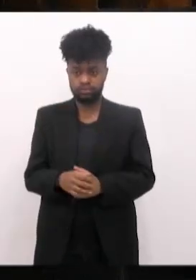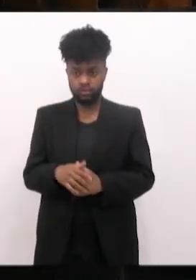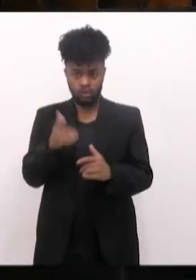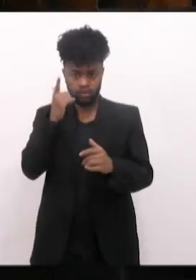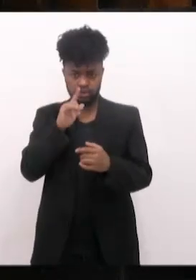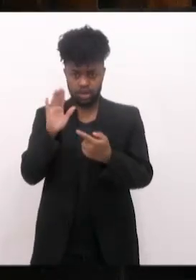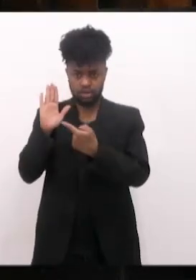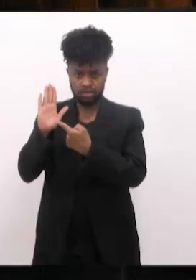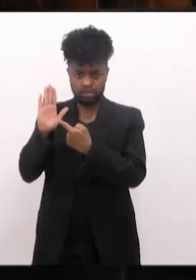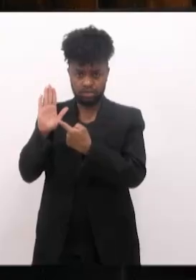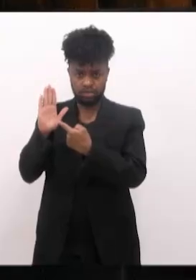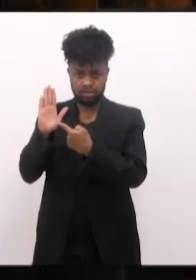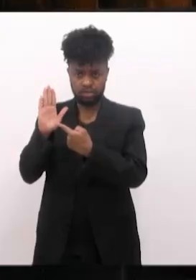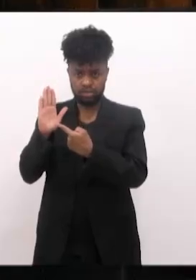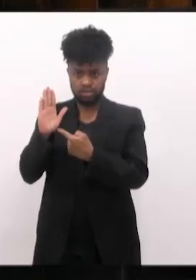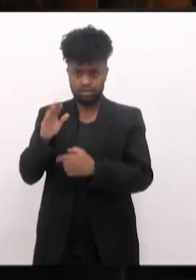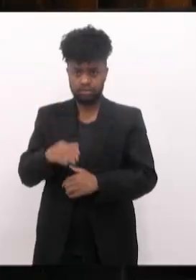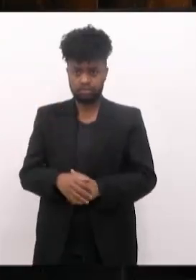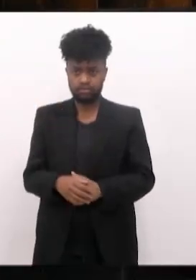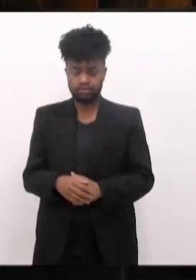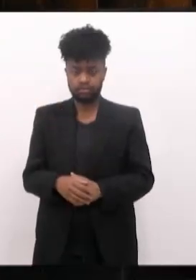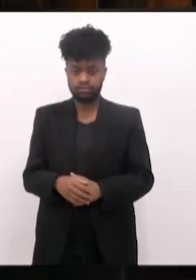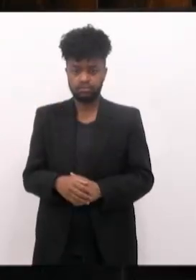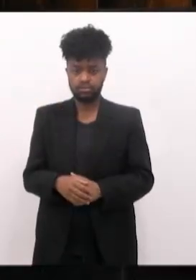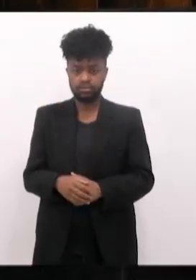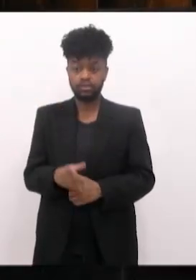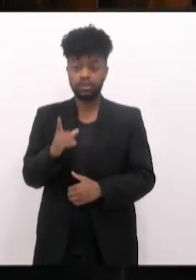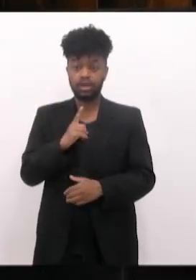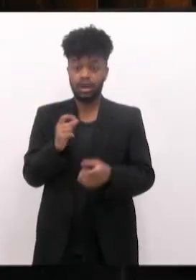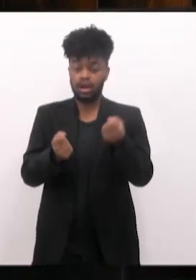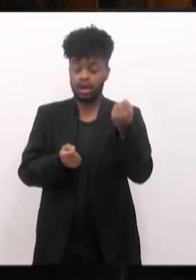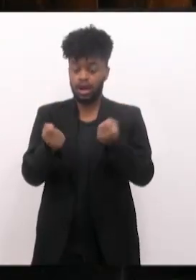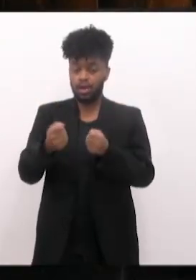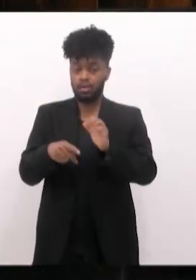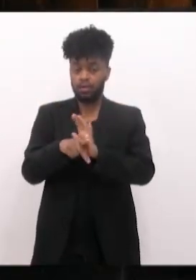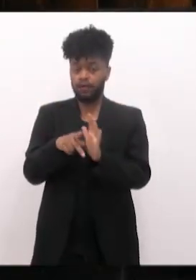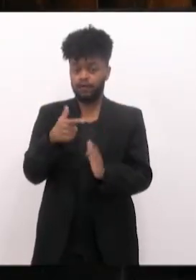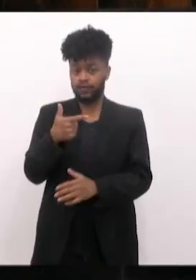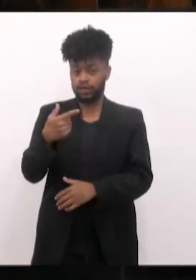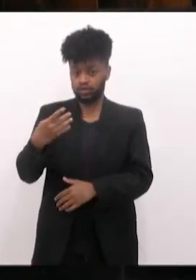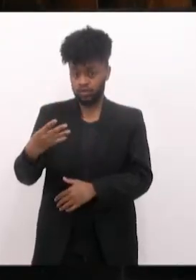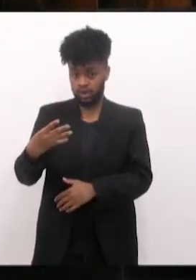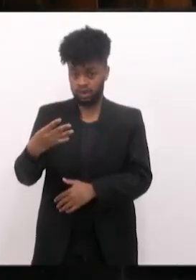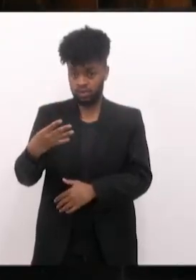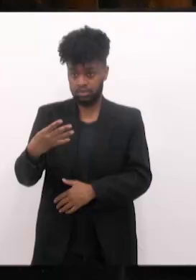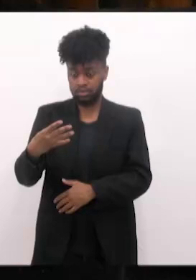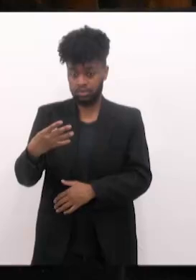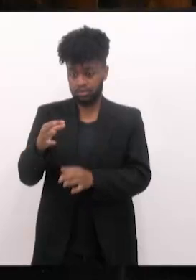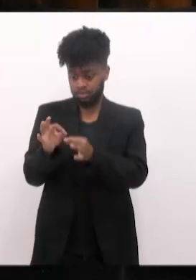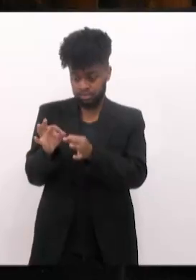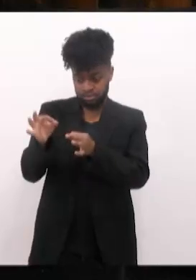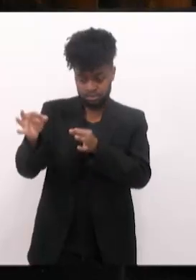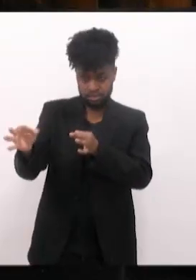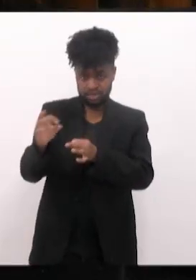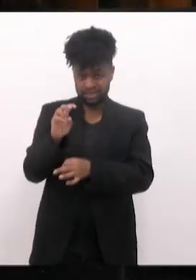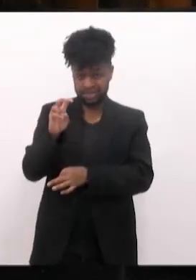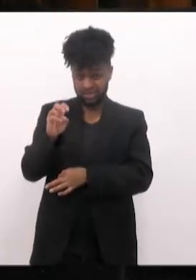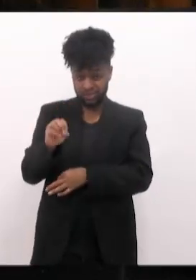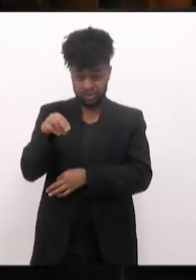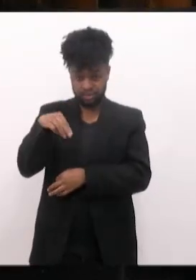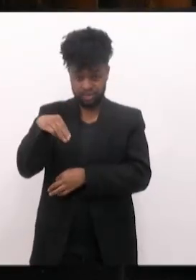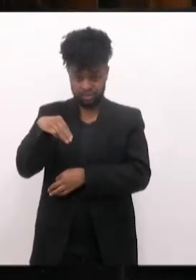Consegue aqui, ó. A ocupação, uma viatura do 24, a 50 metros,